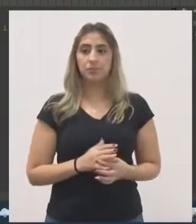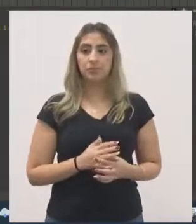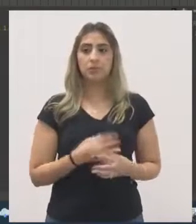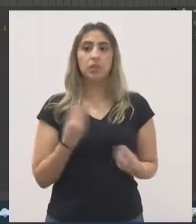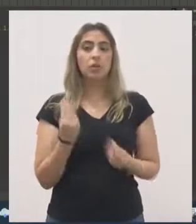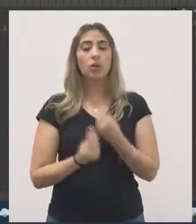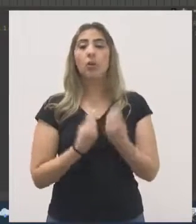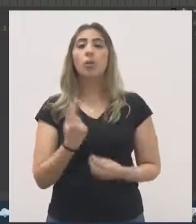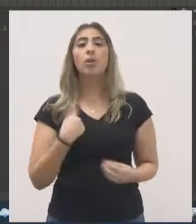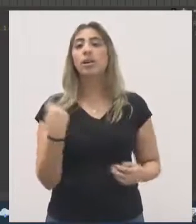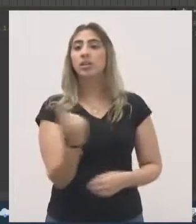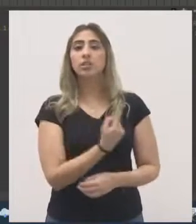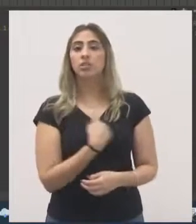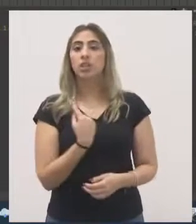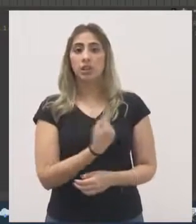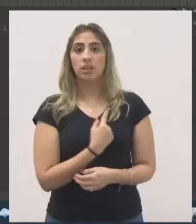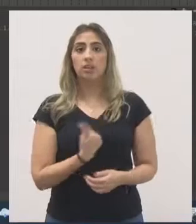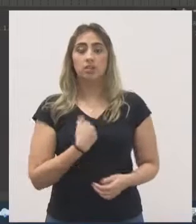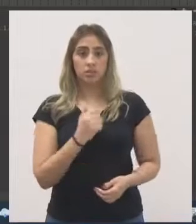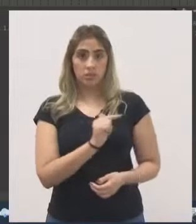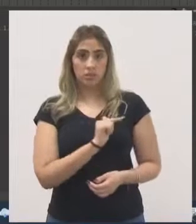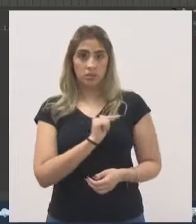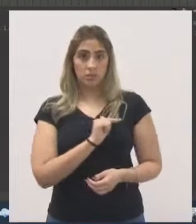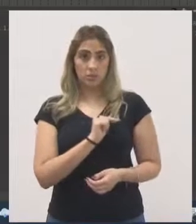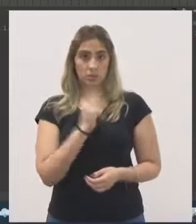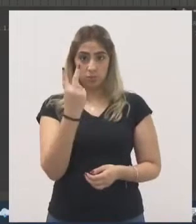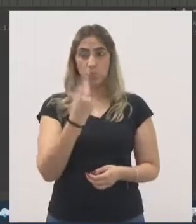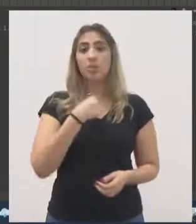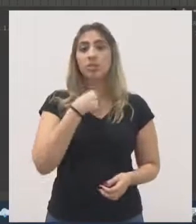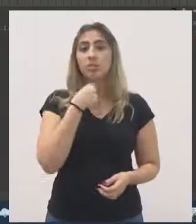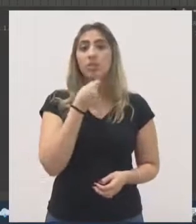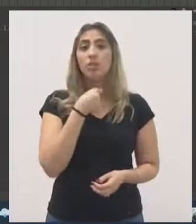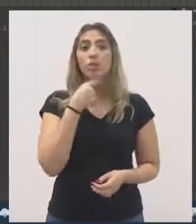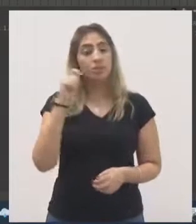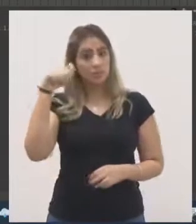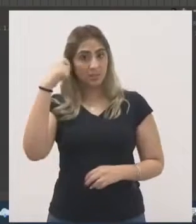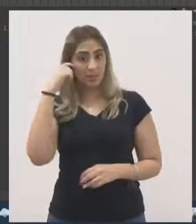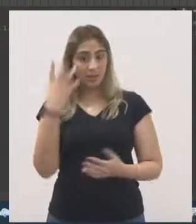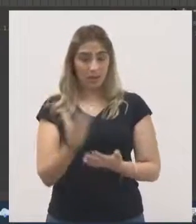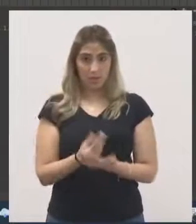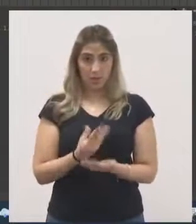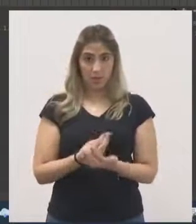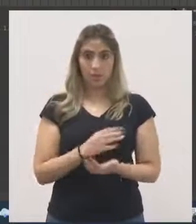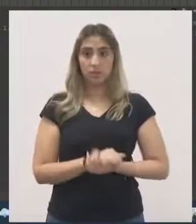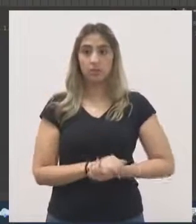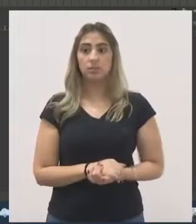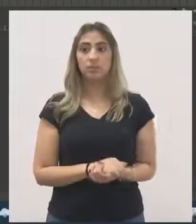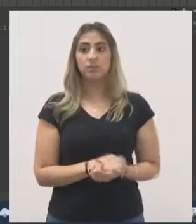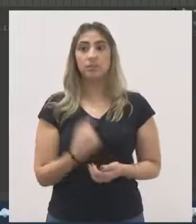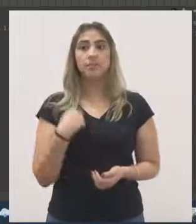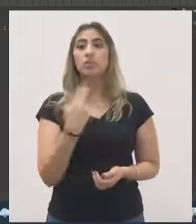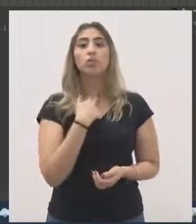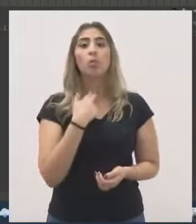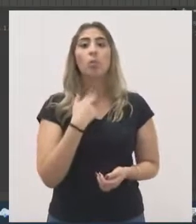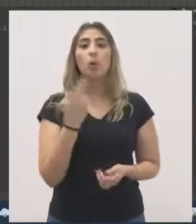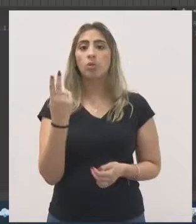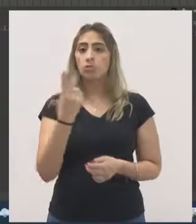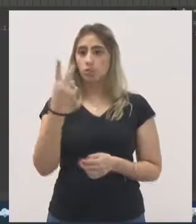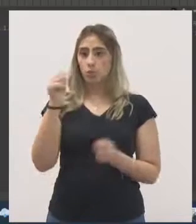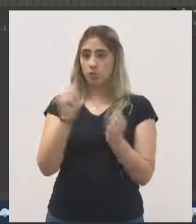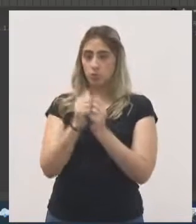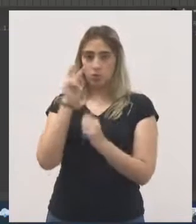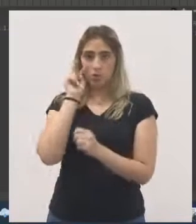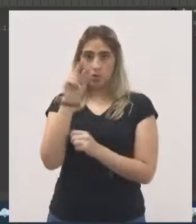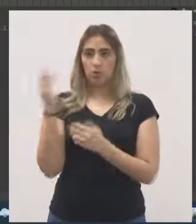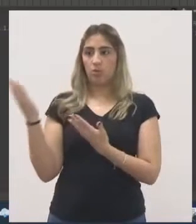a gente tem 2 vozes aqui gravadas, a gente não pode trazer uma para cá